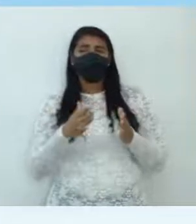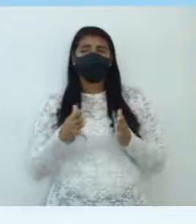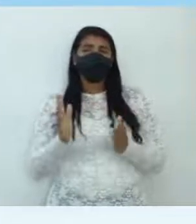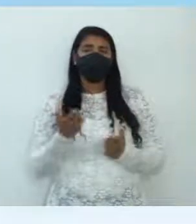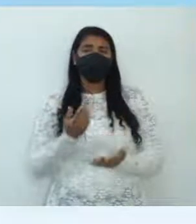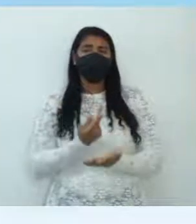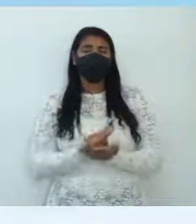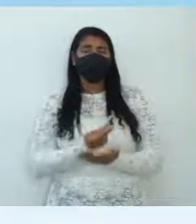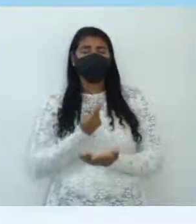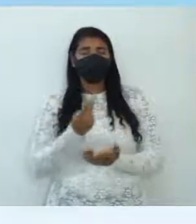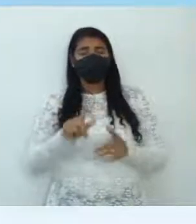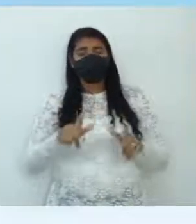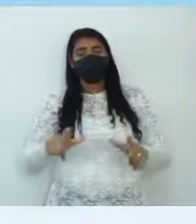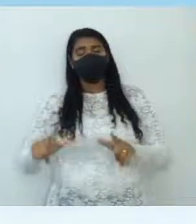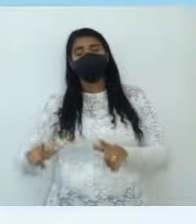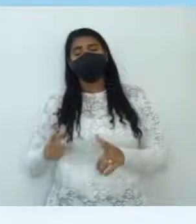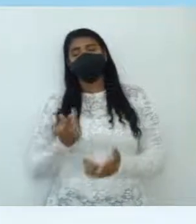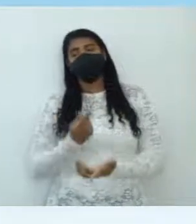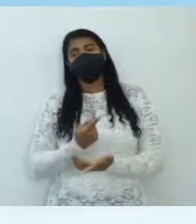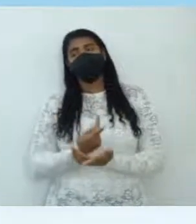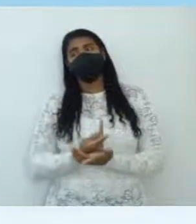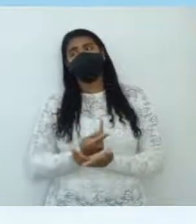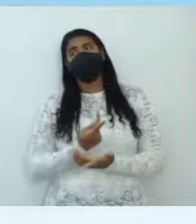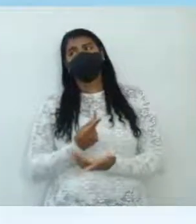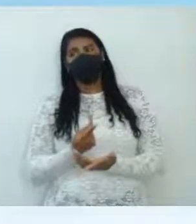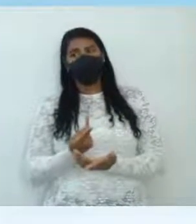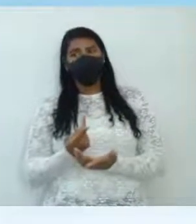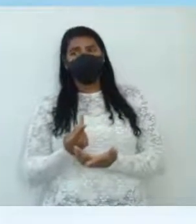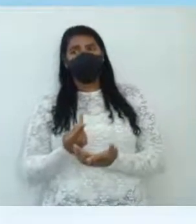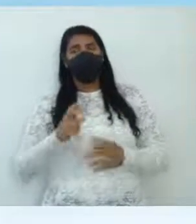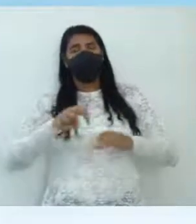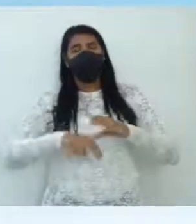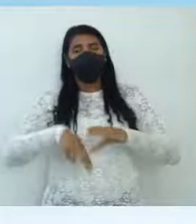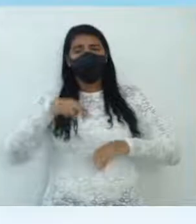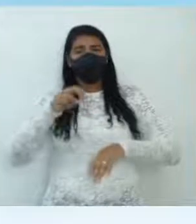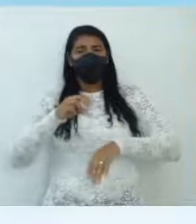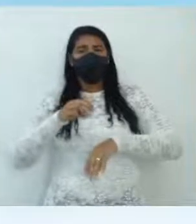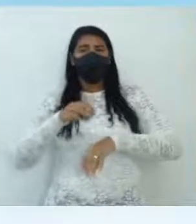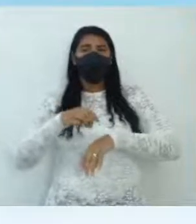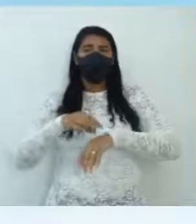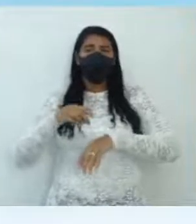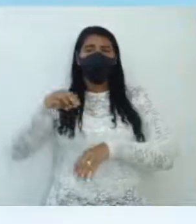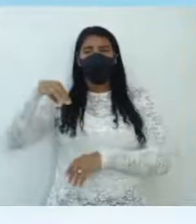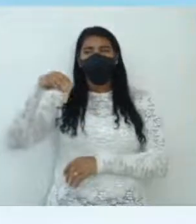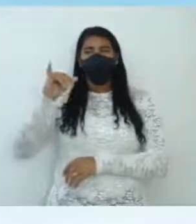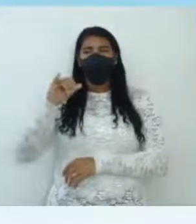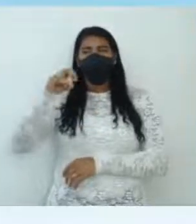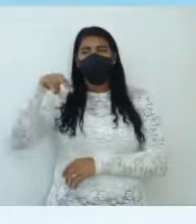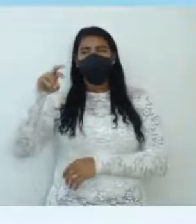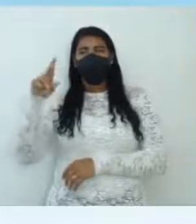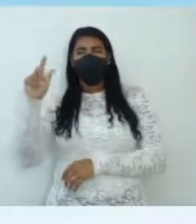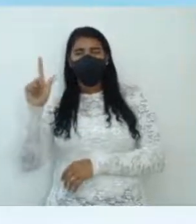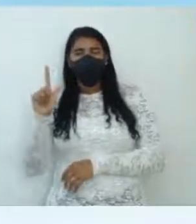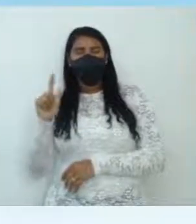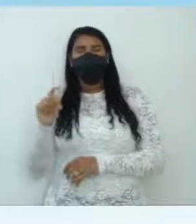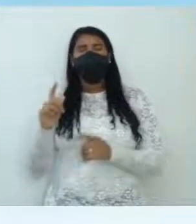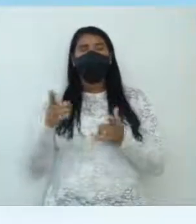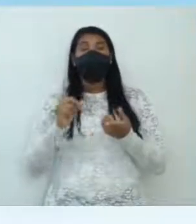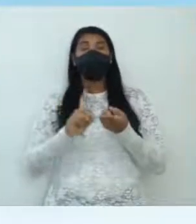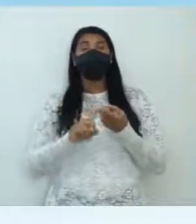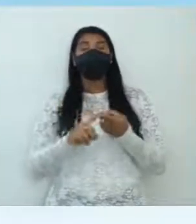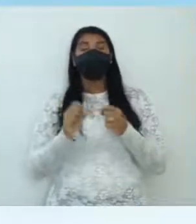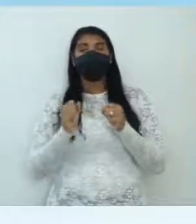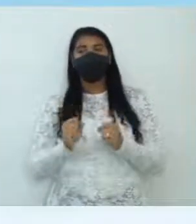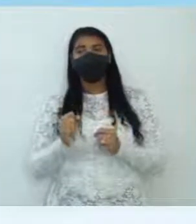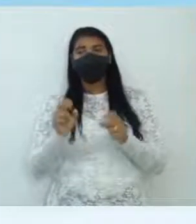existentes na área que ocorreu a extração mineral. É lógico também que a gente